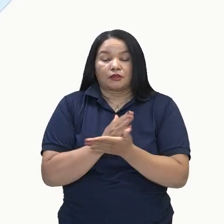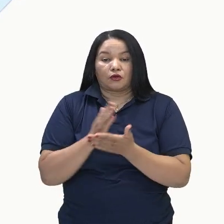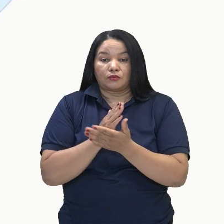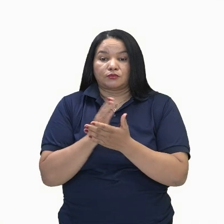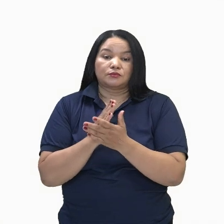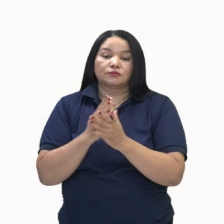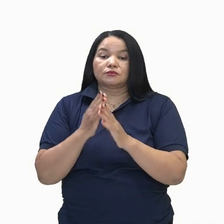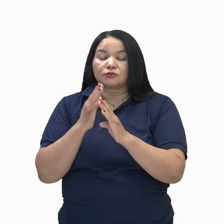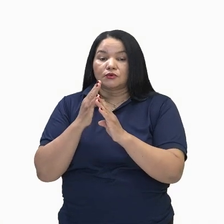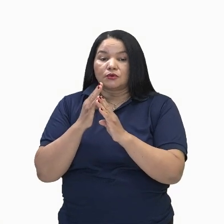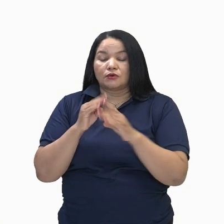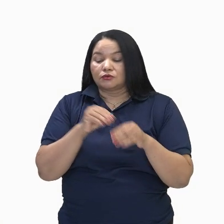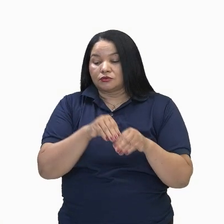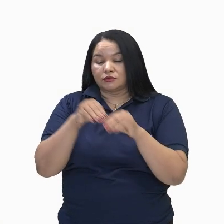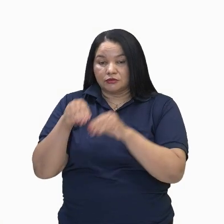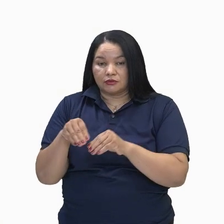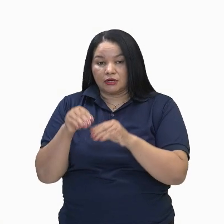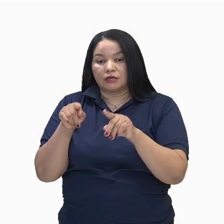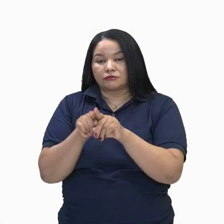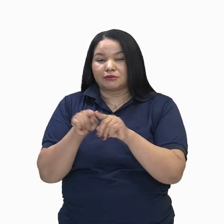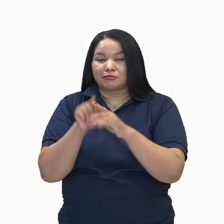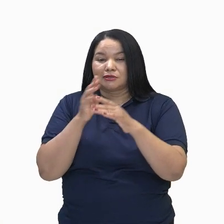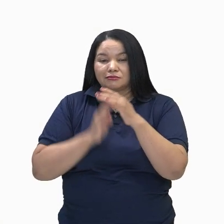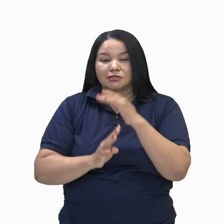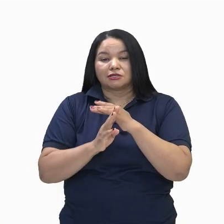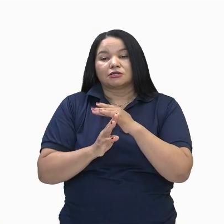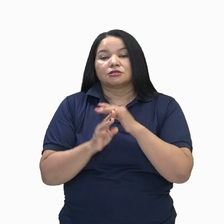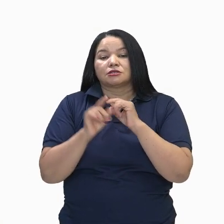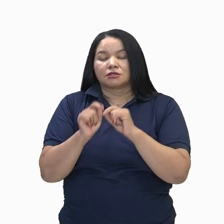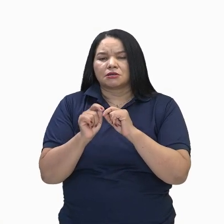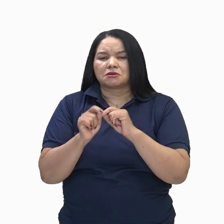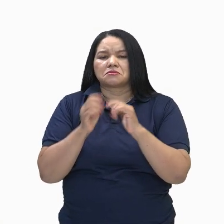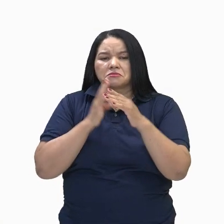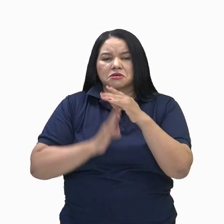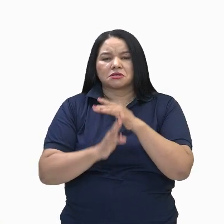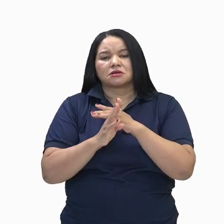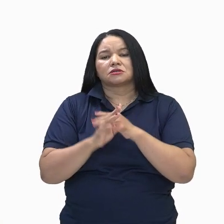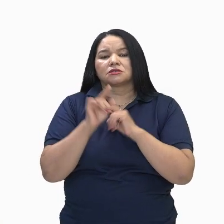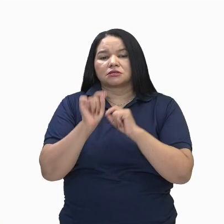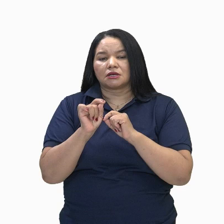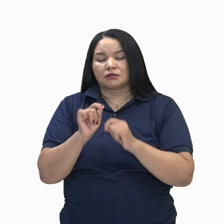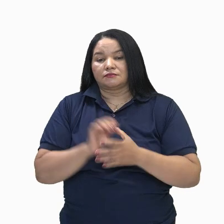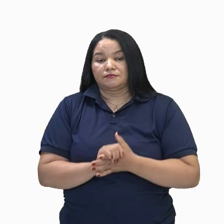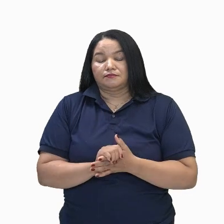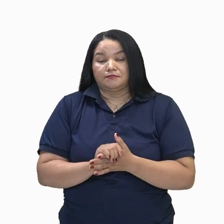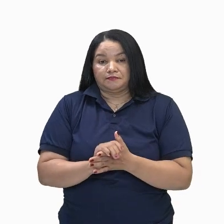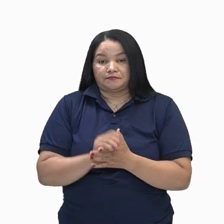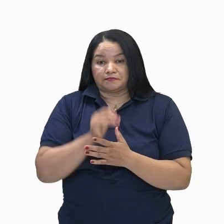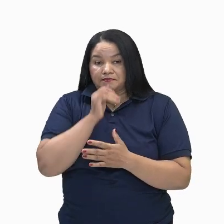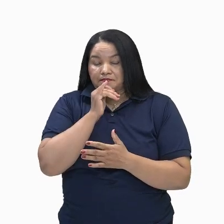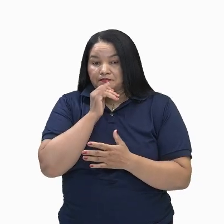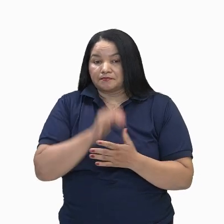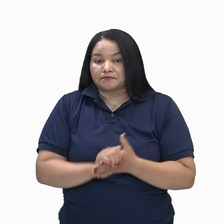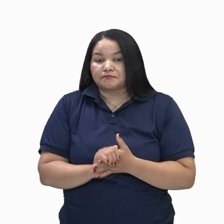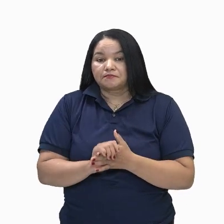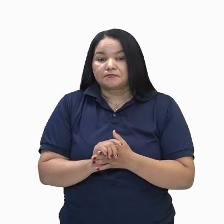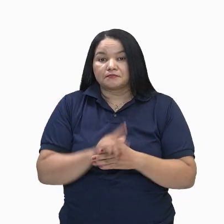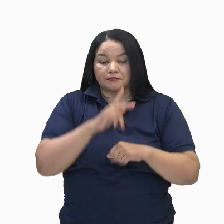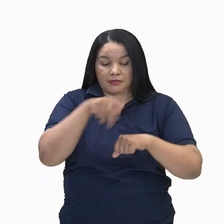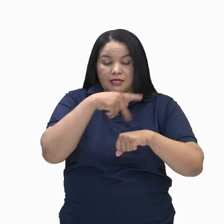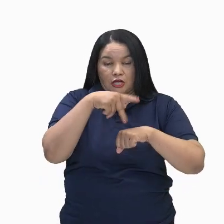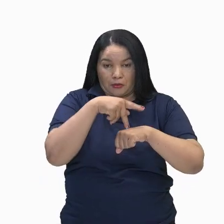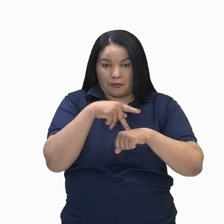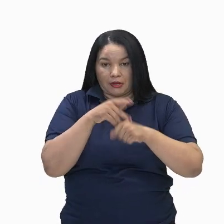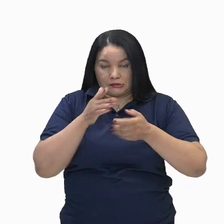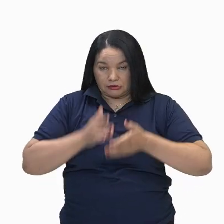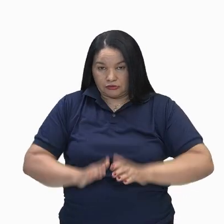deslocados internos, gente, quem vão ser os imigrantes, né? São as pessoas que acabam deixando seu país